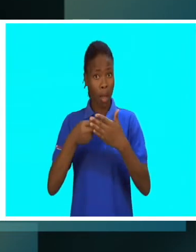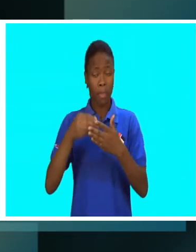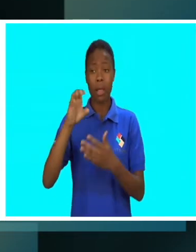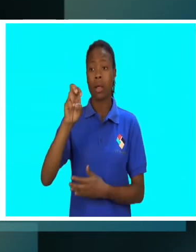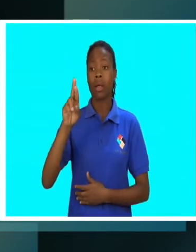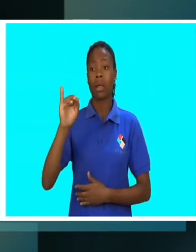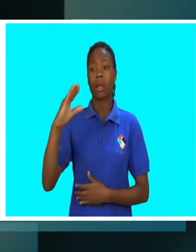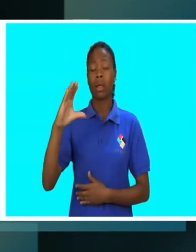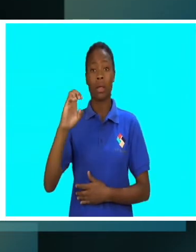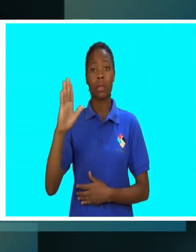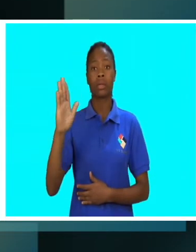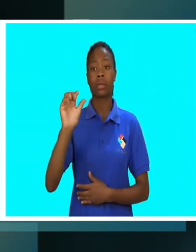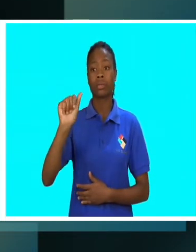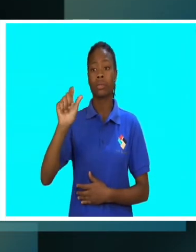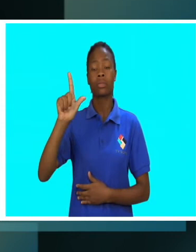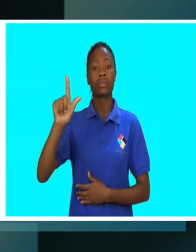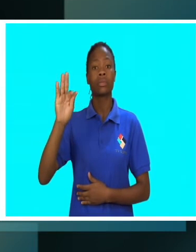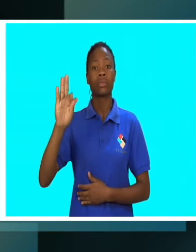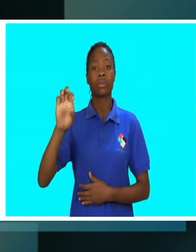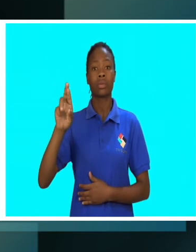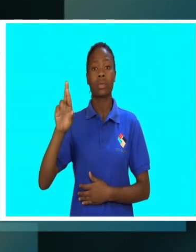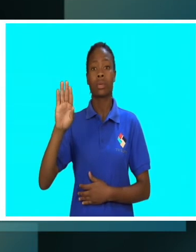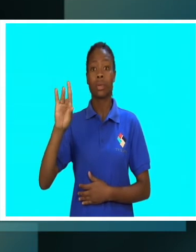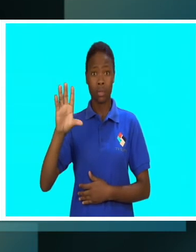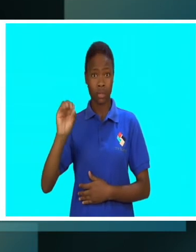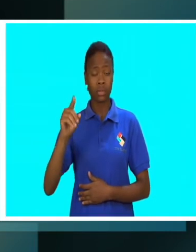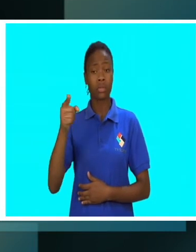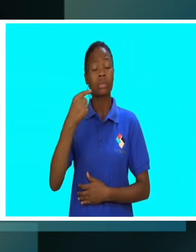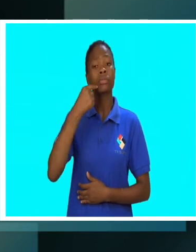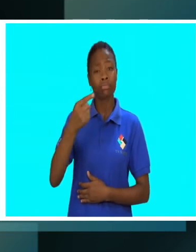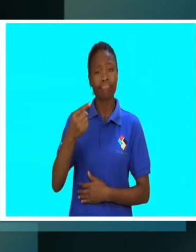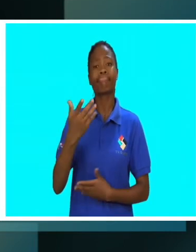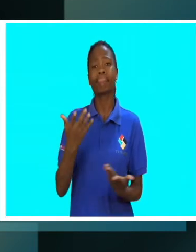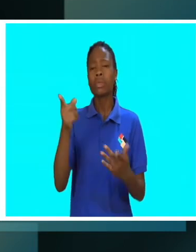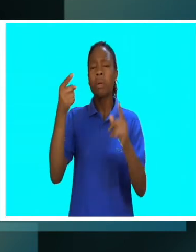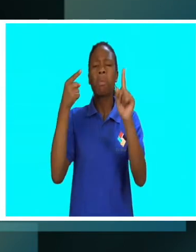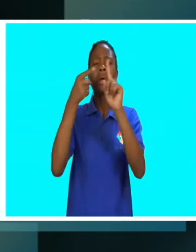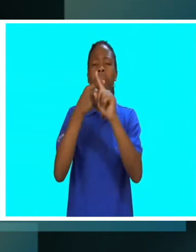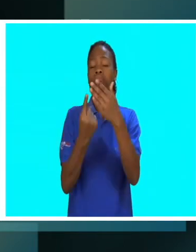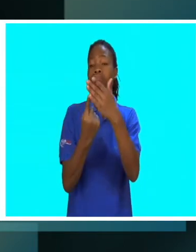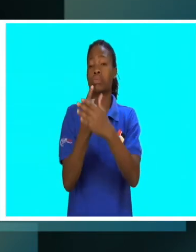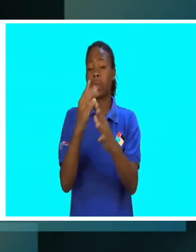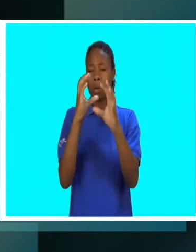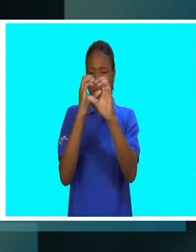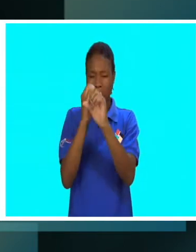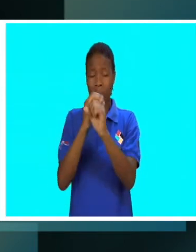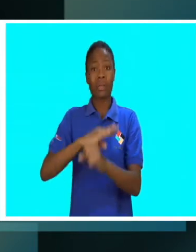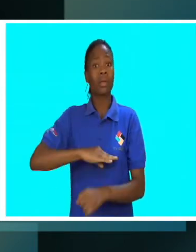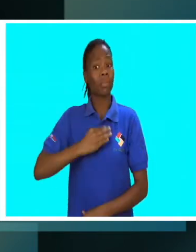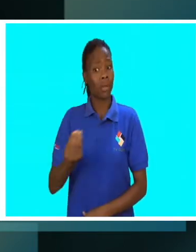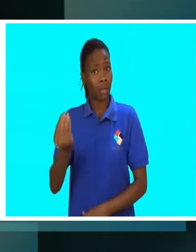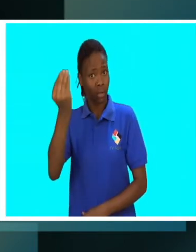De acordo com a médica Alfredo, a idade é a principal causa da catarata.